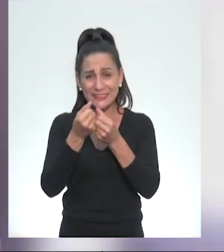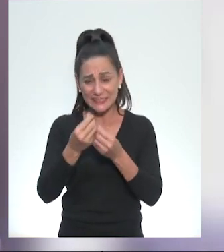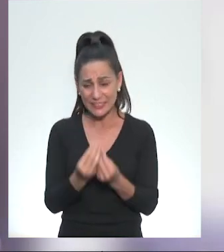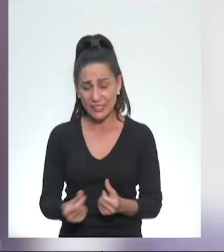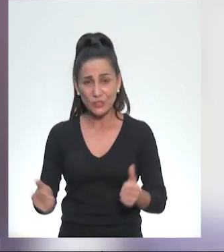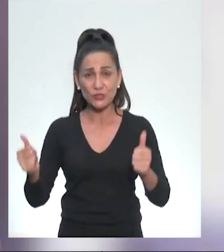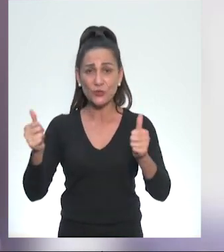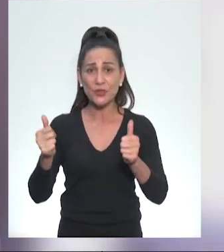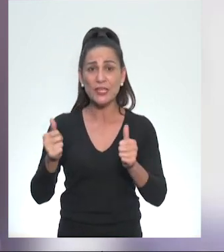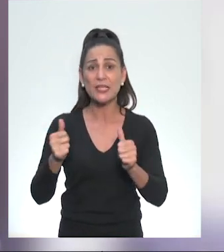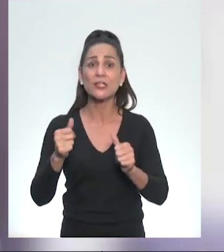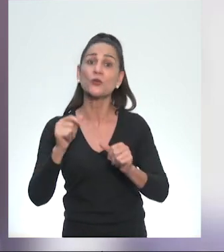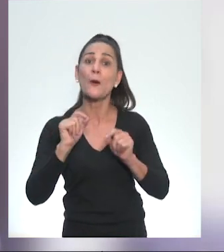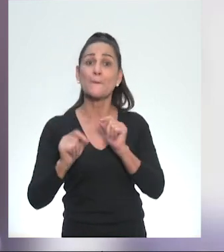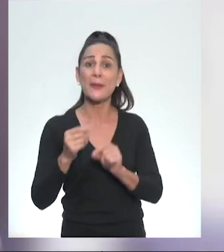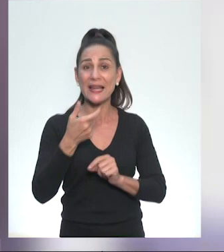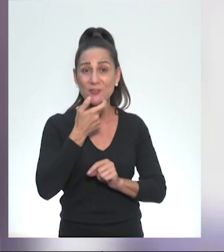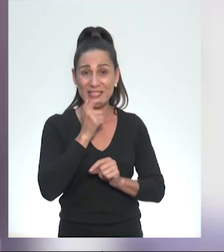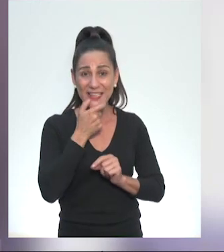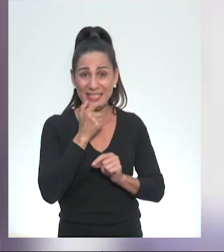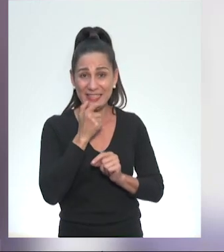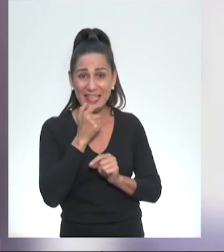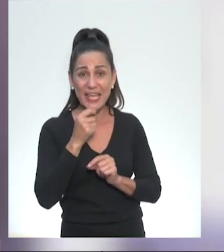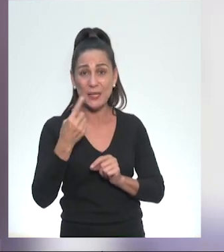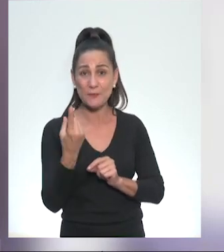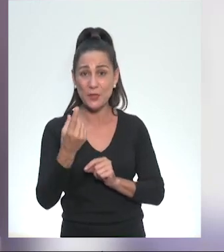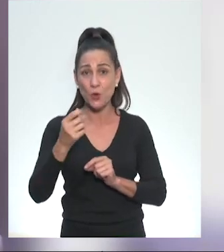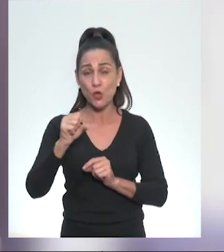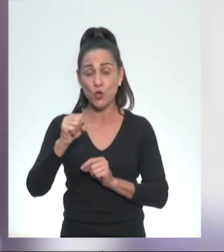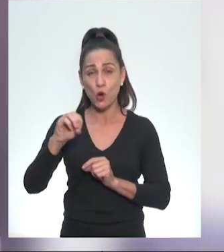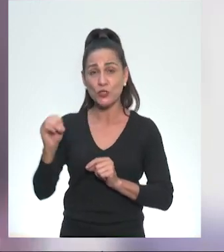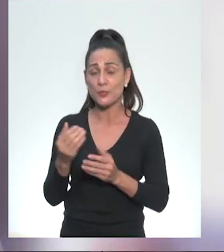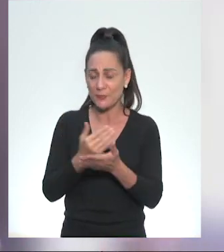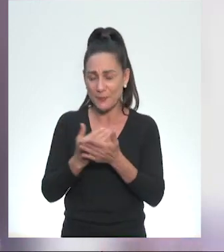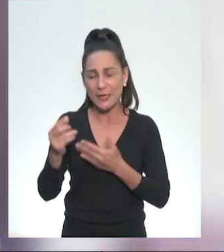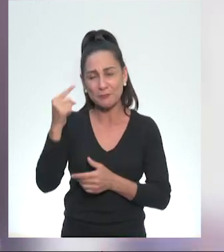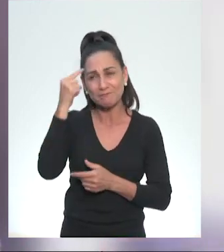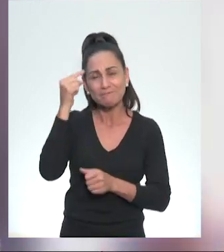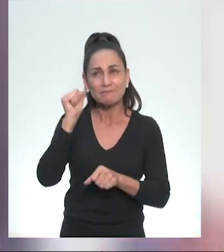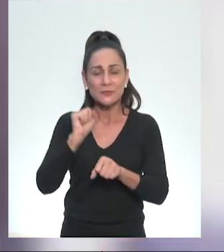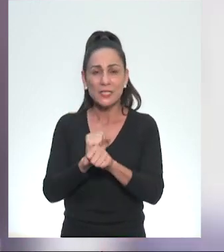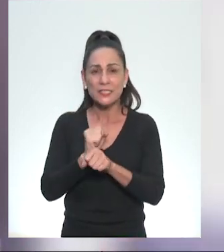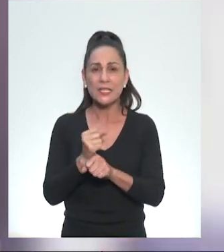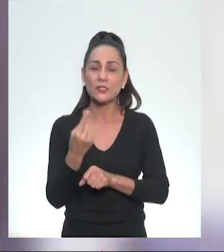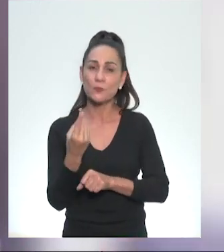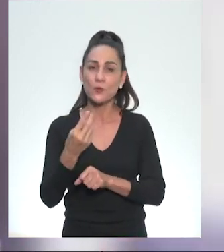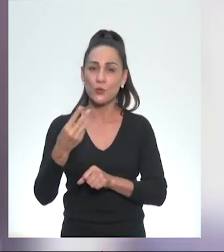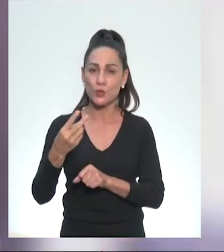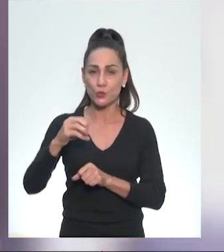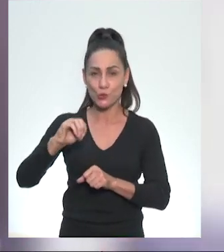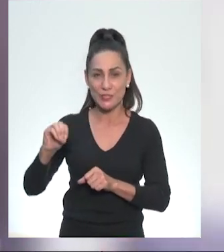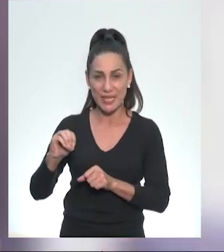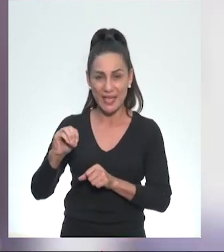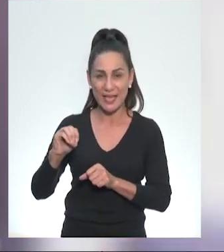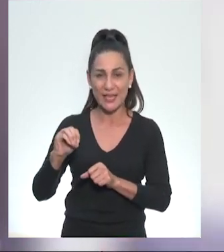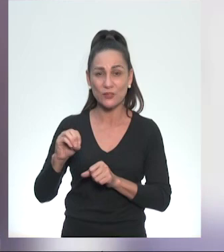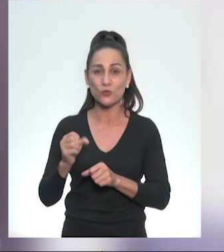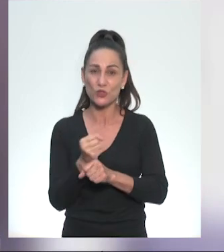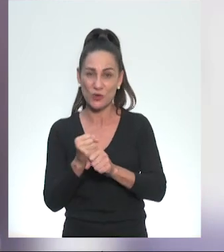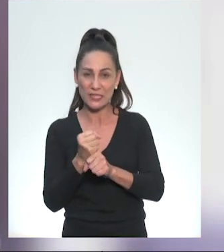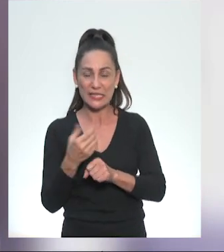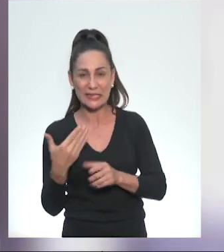em 1897. Então, se a gente para pensar, né? Começa a surgir em meados de 1200, a gente vai quase aí